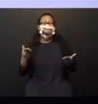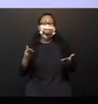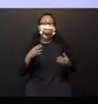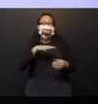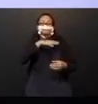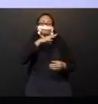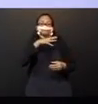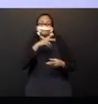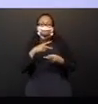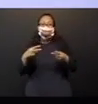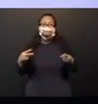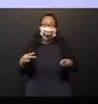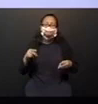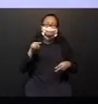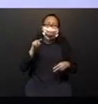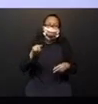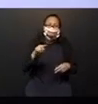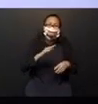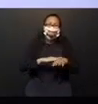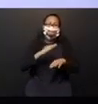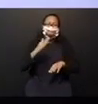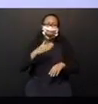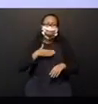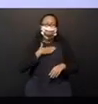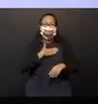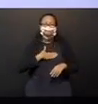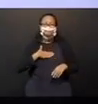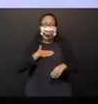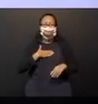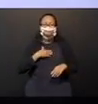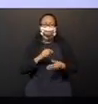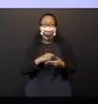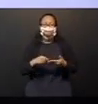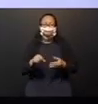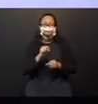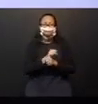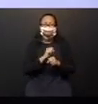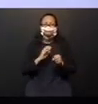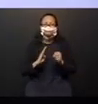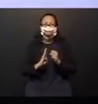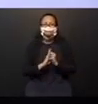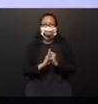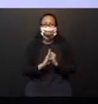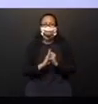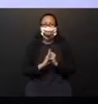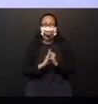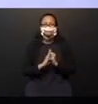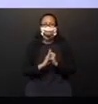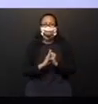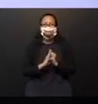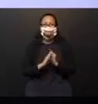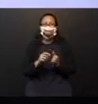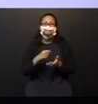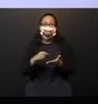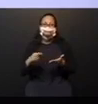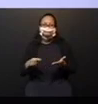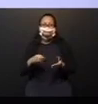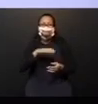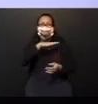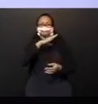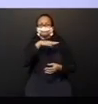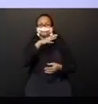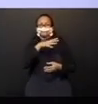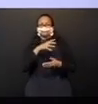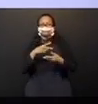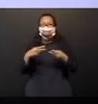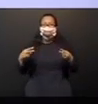gosta? Escreva os substantivos que os nomeiam. Você vai citar os animais que você gosta.